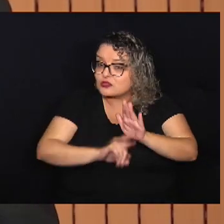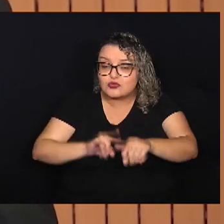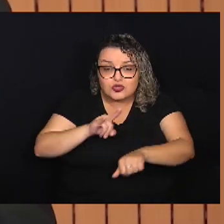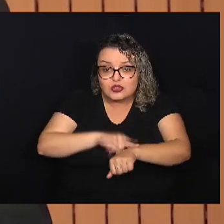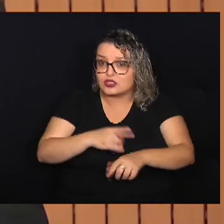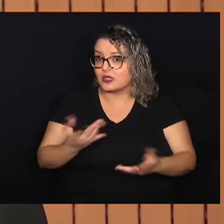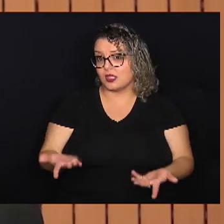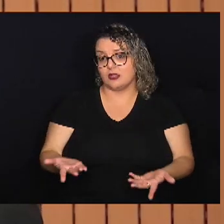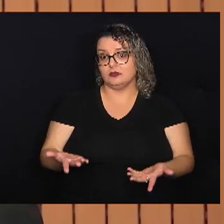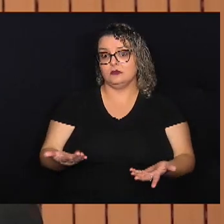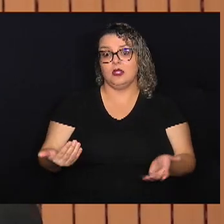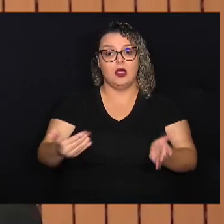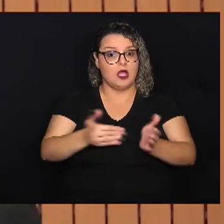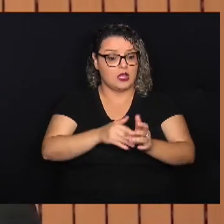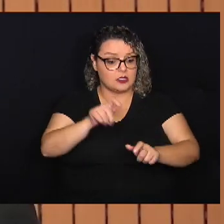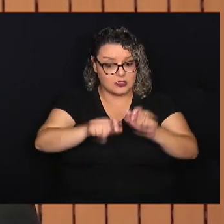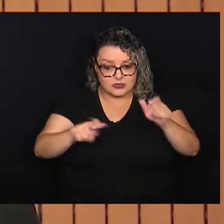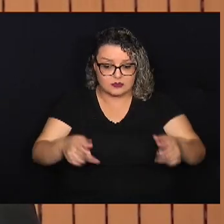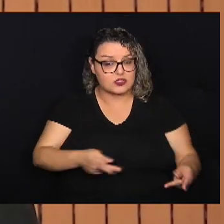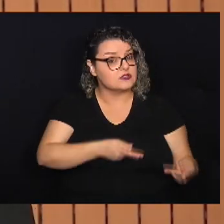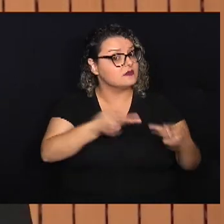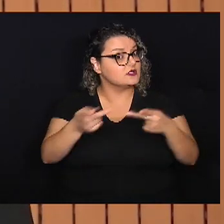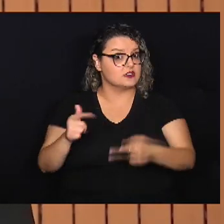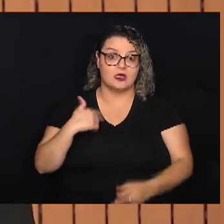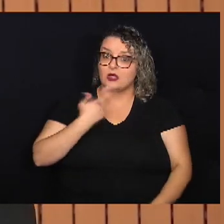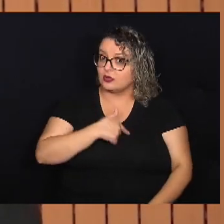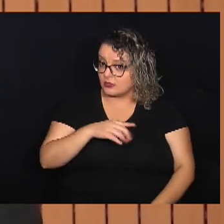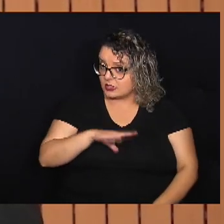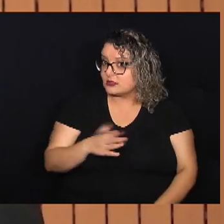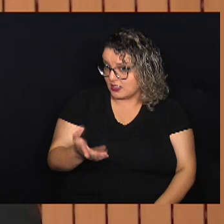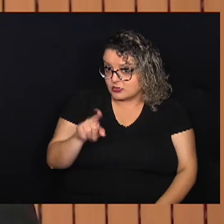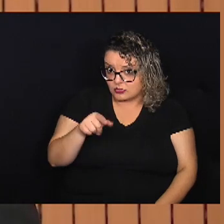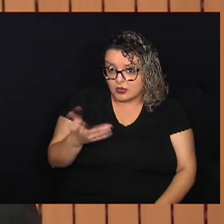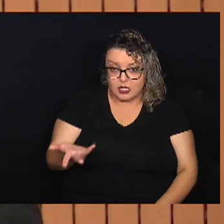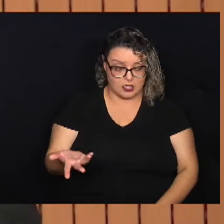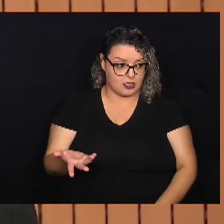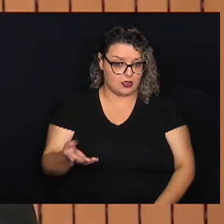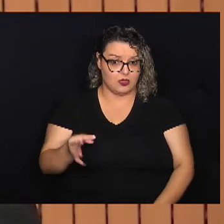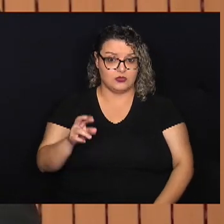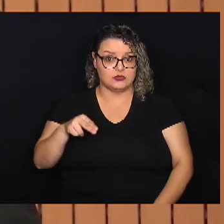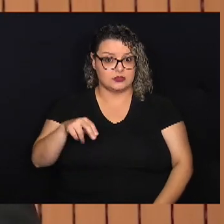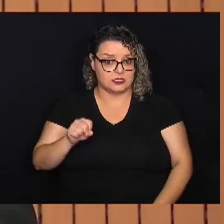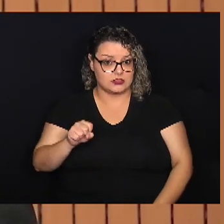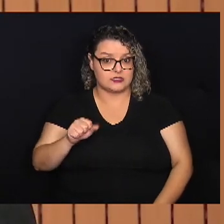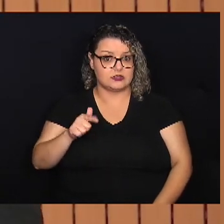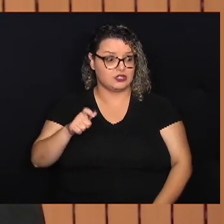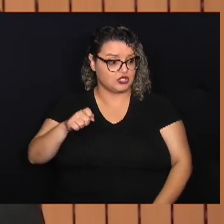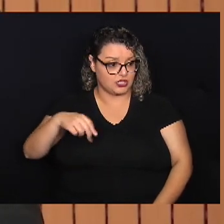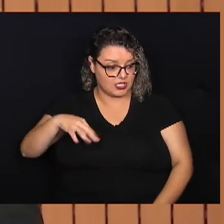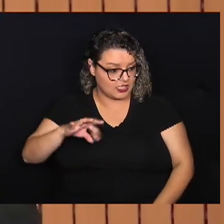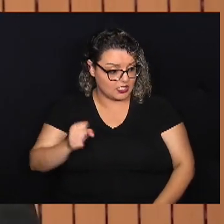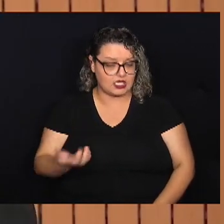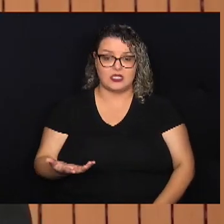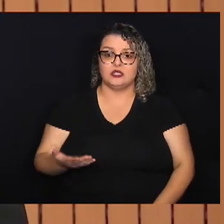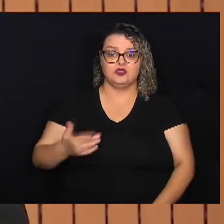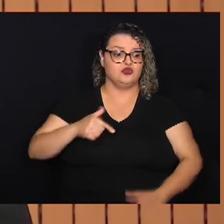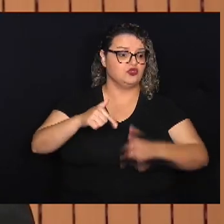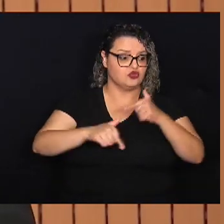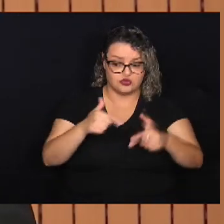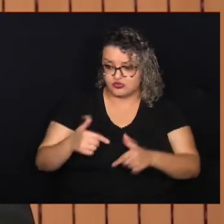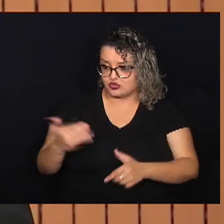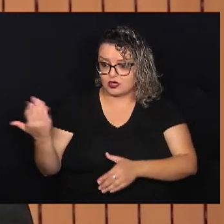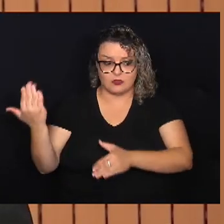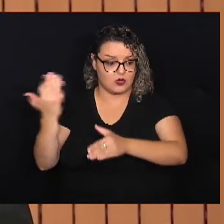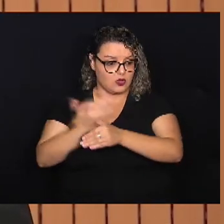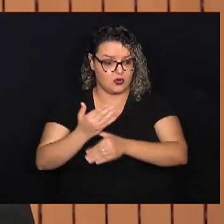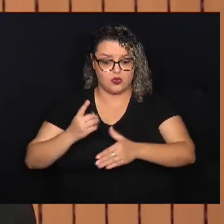inclusive as pessoas que visitam a nossa cidade, não é? Os transeuntes, os trabalhadores, entregadores, os taxistas, o pessoal que